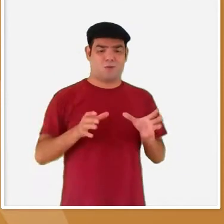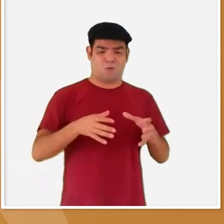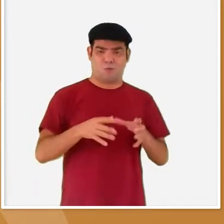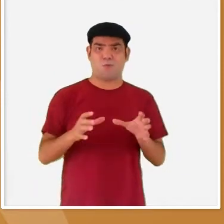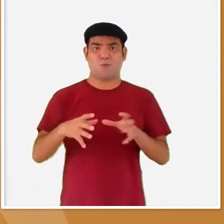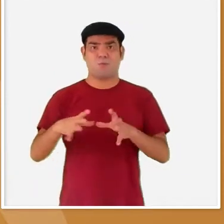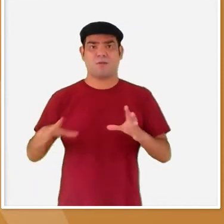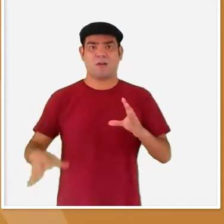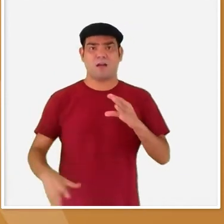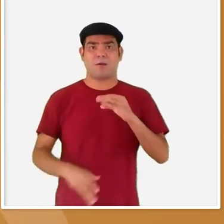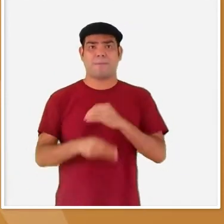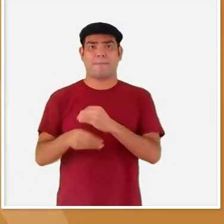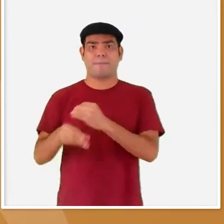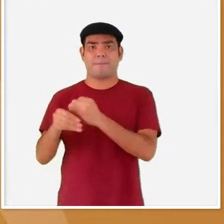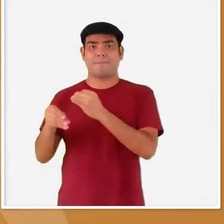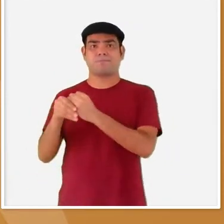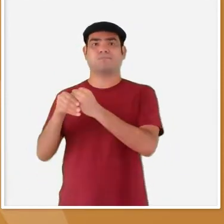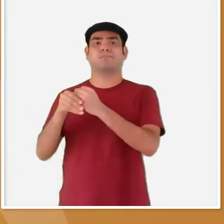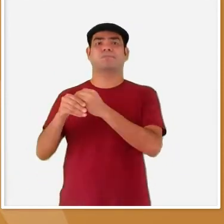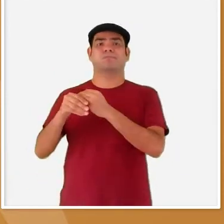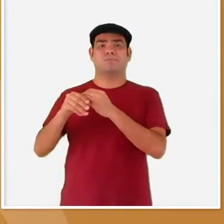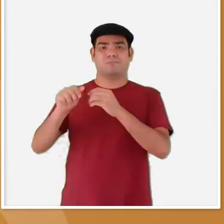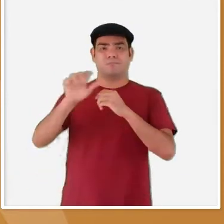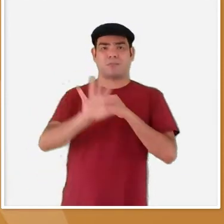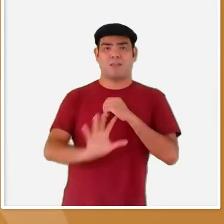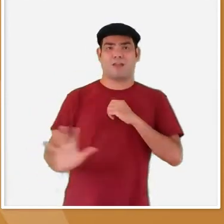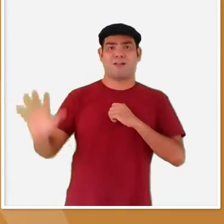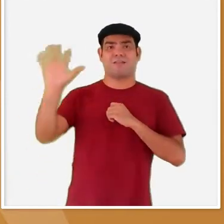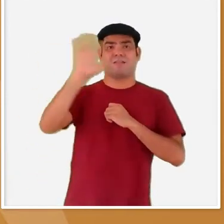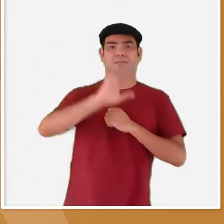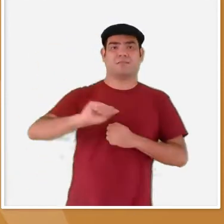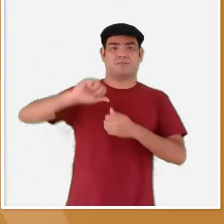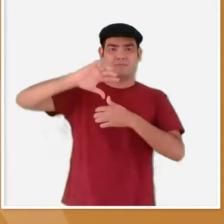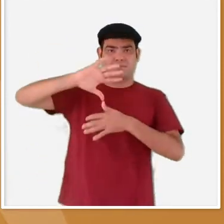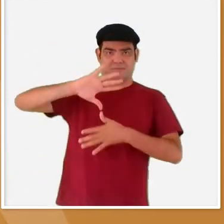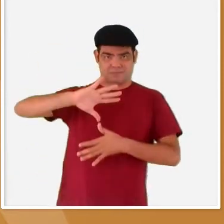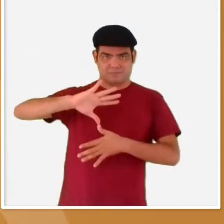esse nosso grande continente da América do Sul. Nós vimos também